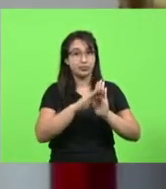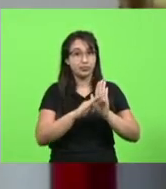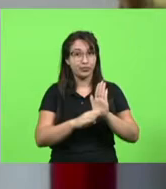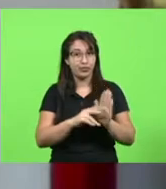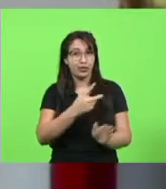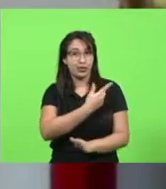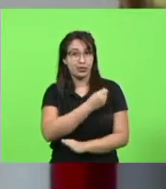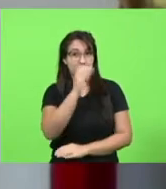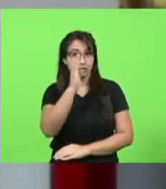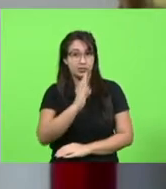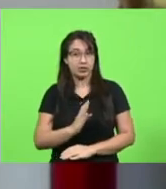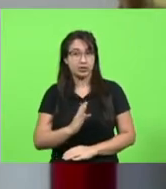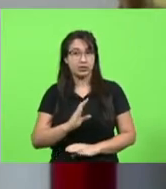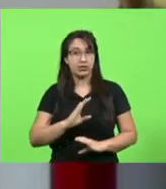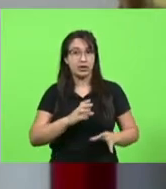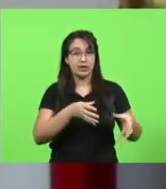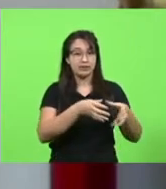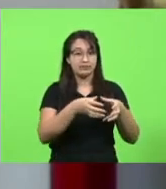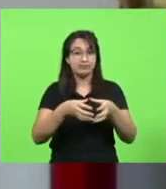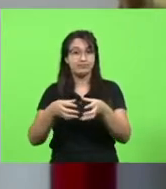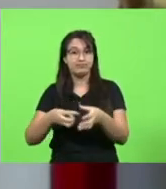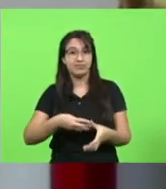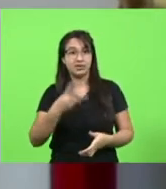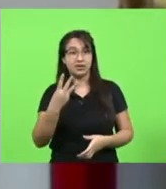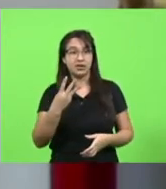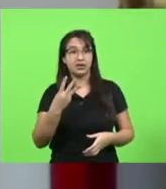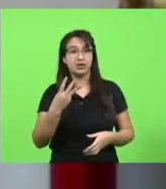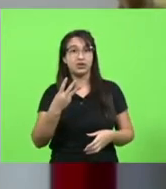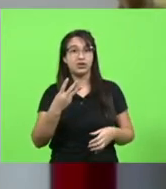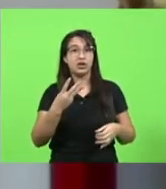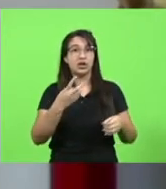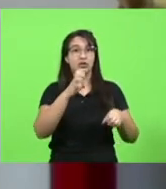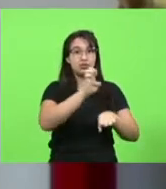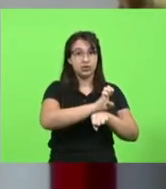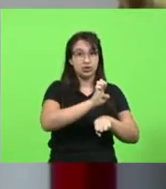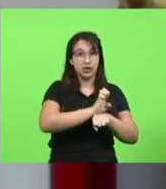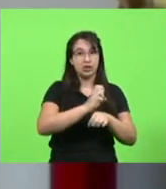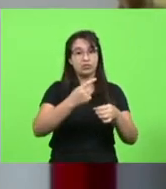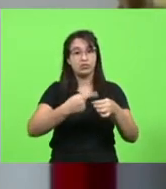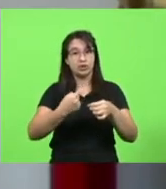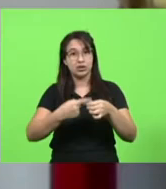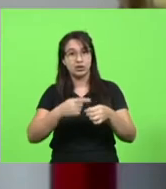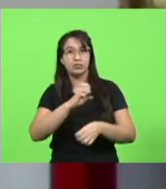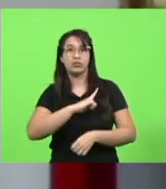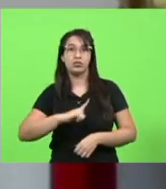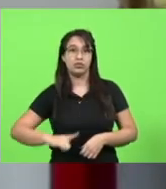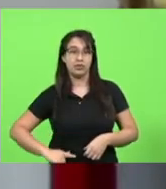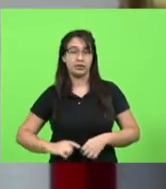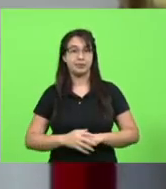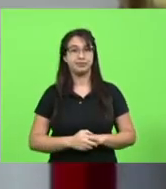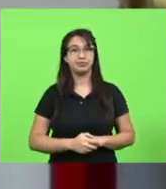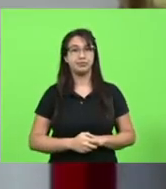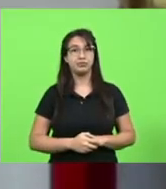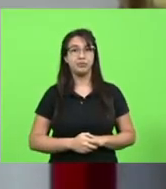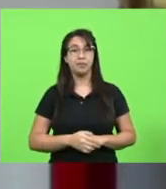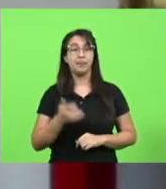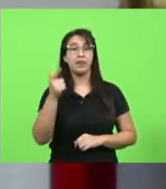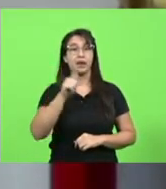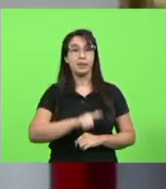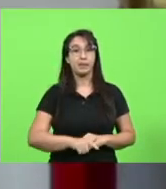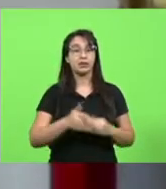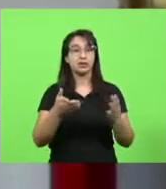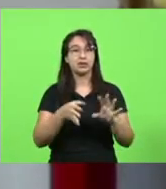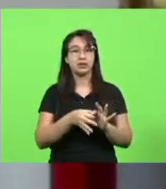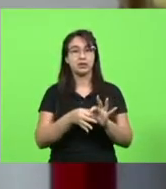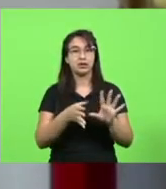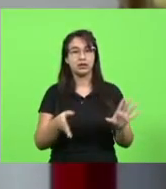envolve o Estado, o município e o governo federal. E ele permite também, o Plano Nacional de Imunização,